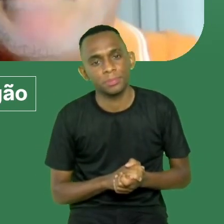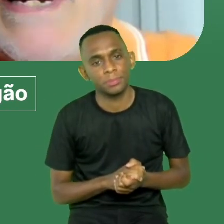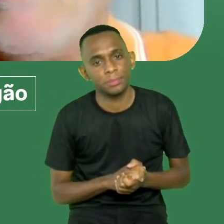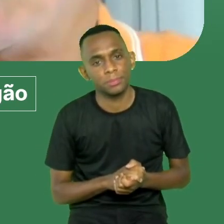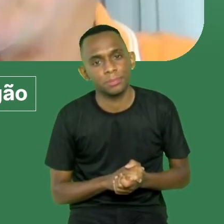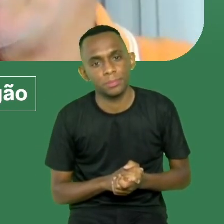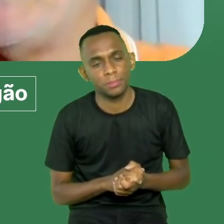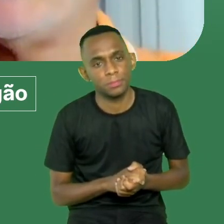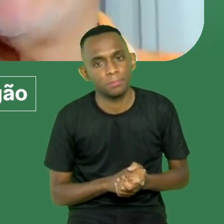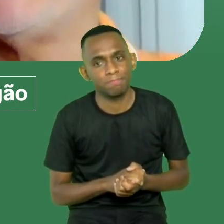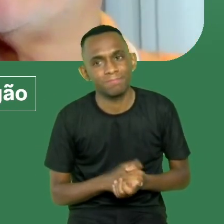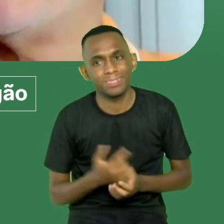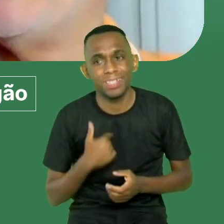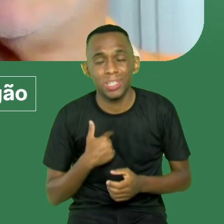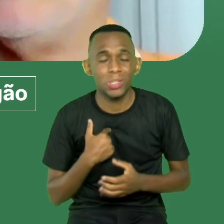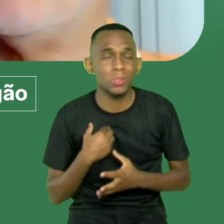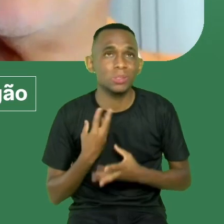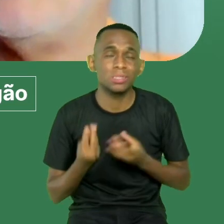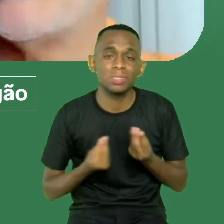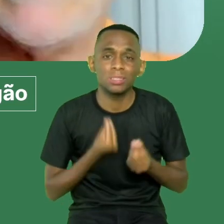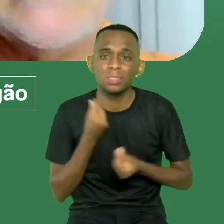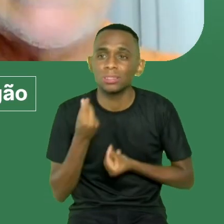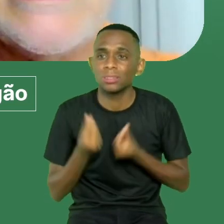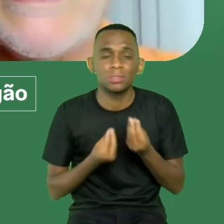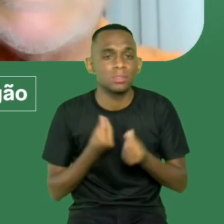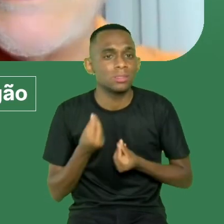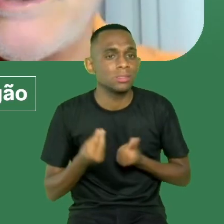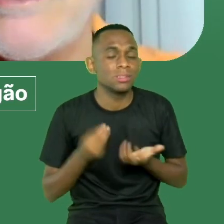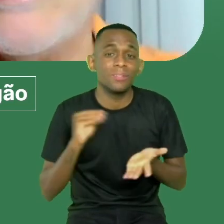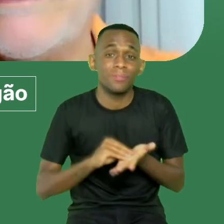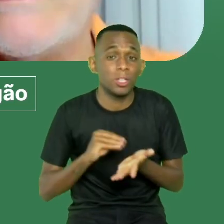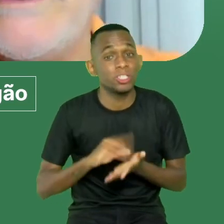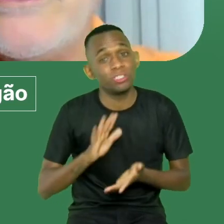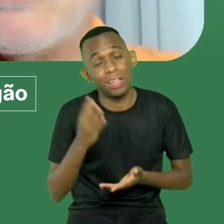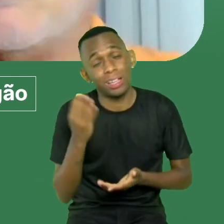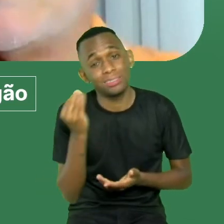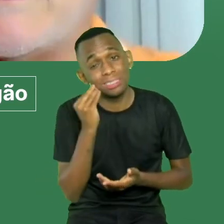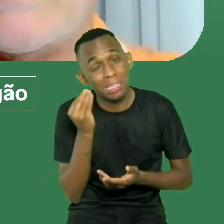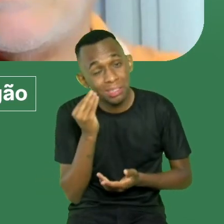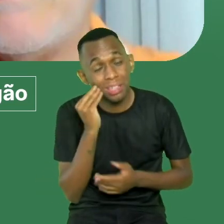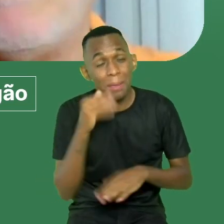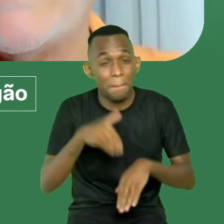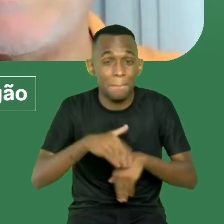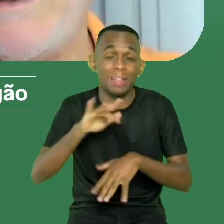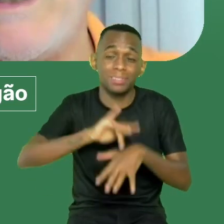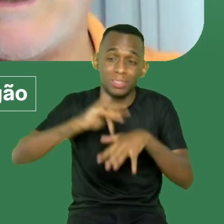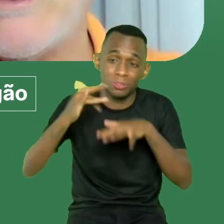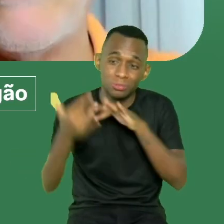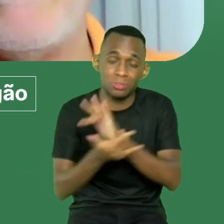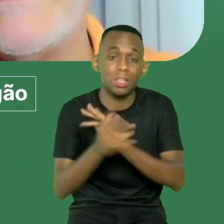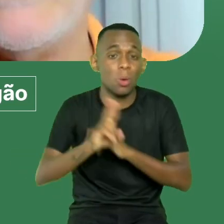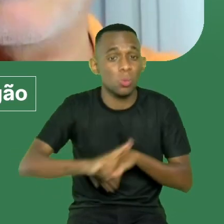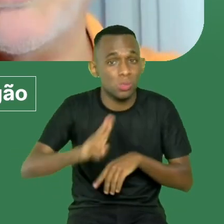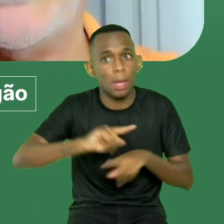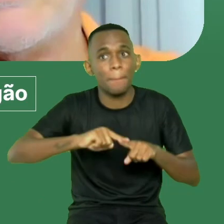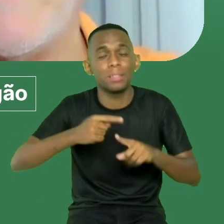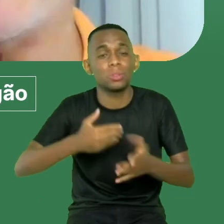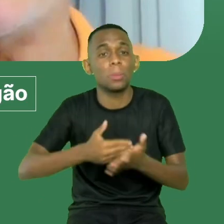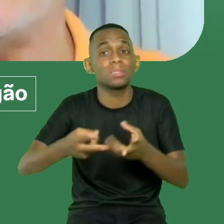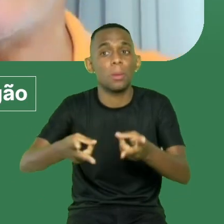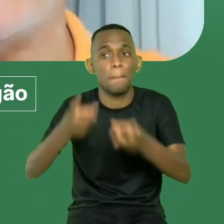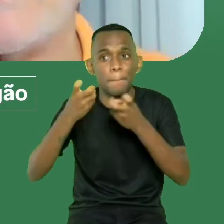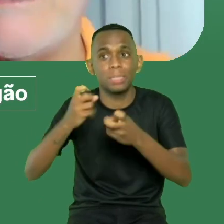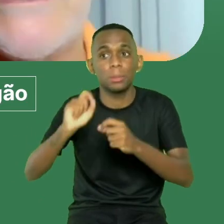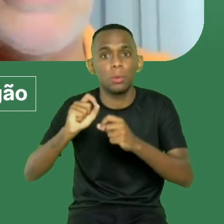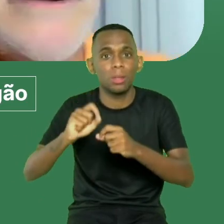não me dou bem, porque às vezes eu já tentei ser mais ativo, mas aí eu comecei a perceber que eu estava perdendo muito